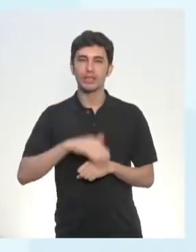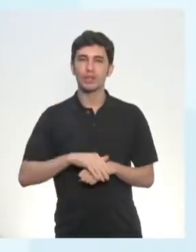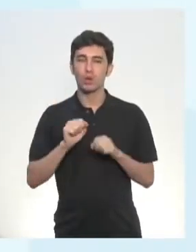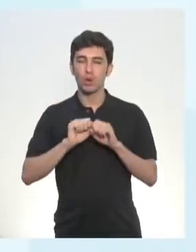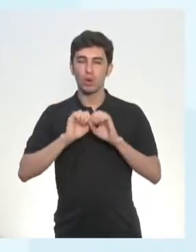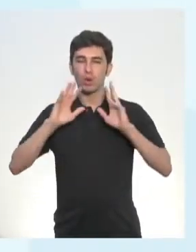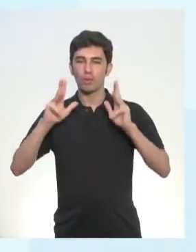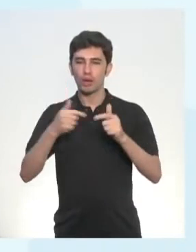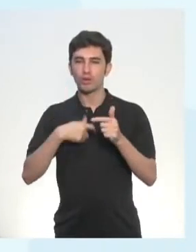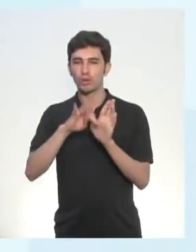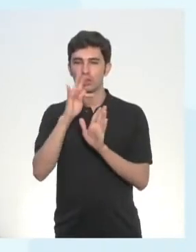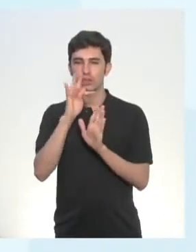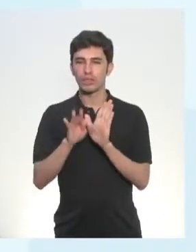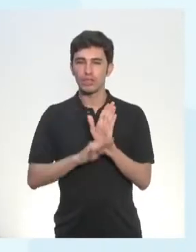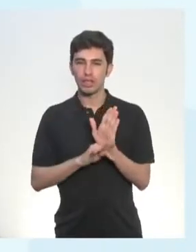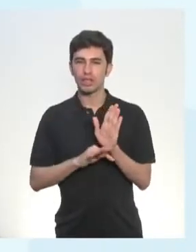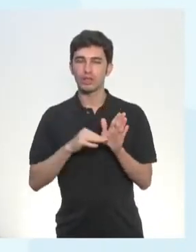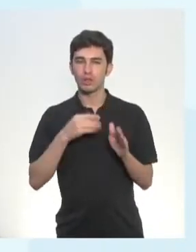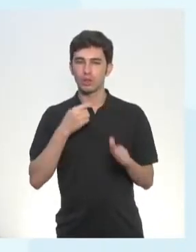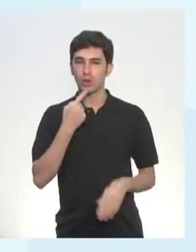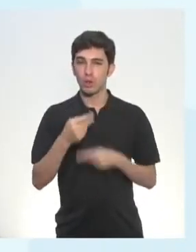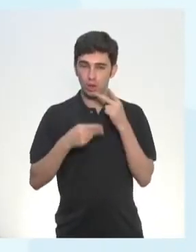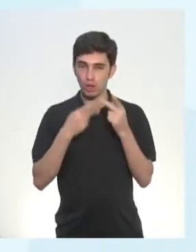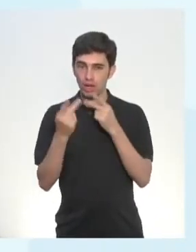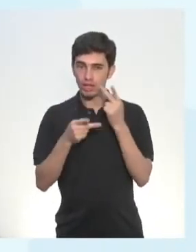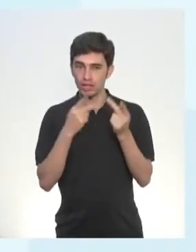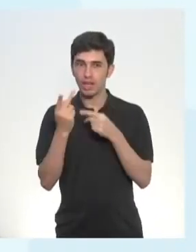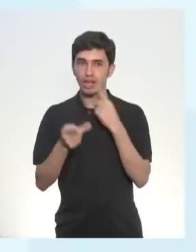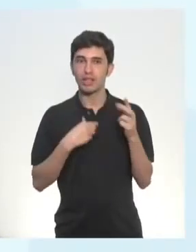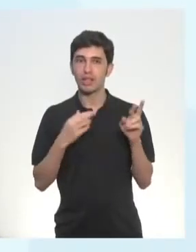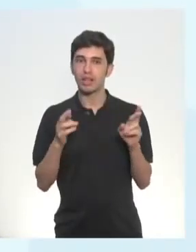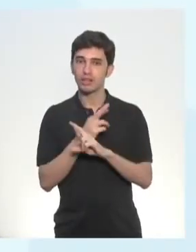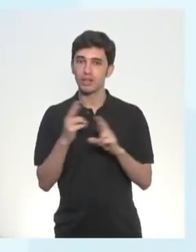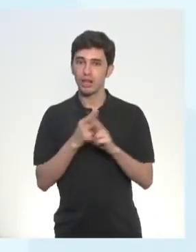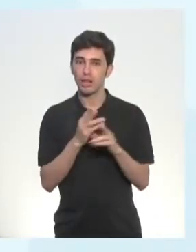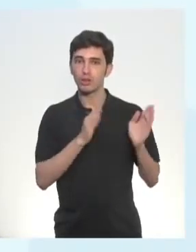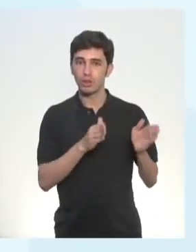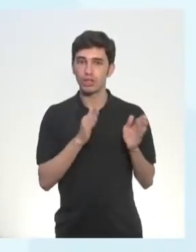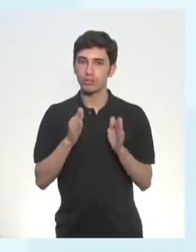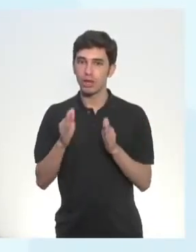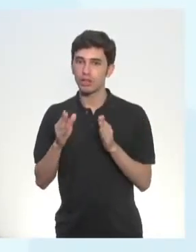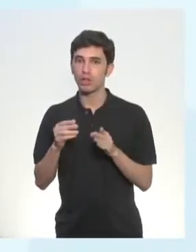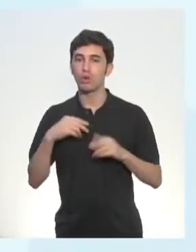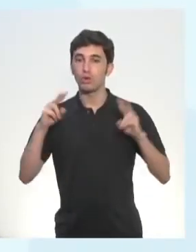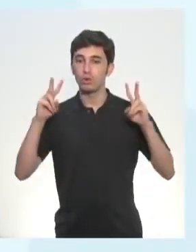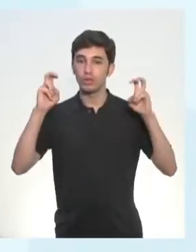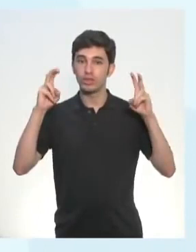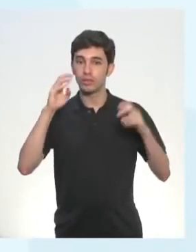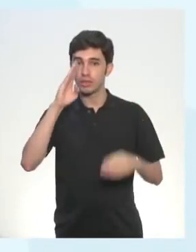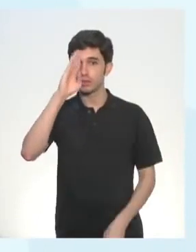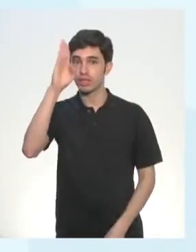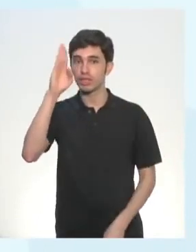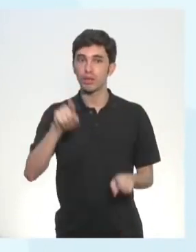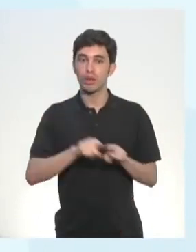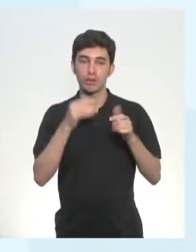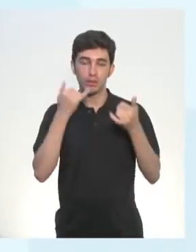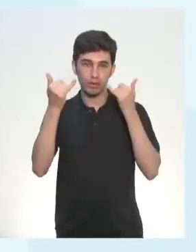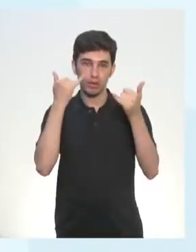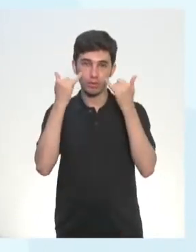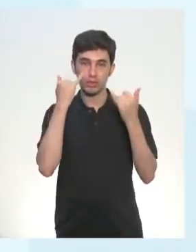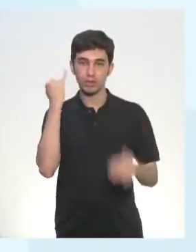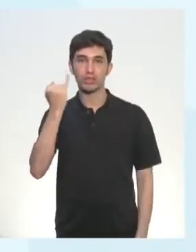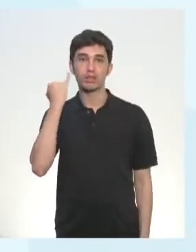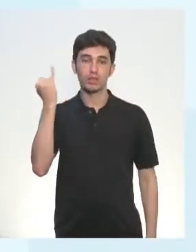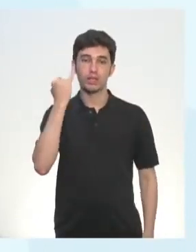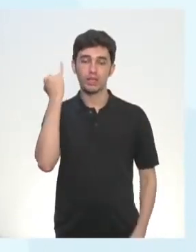orais, relacionando suas partes, o assunto principal e informações relevantes. Tá, então, aqui é só essa habilidade que a gente está